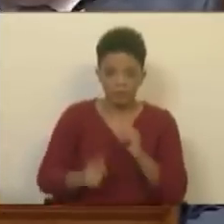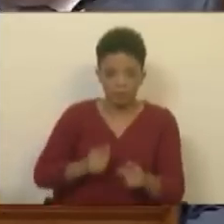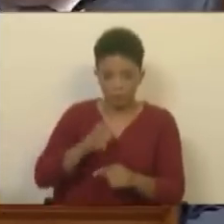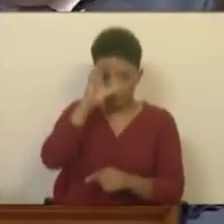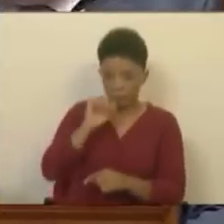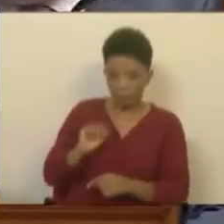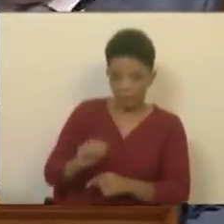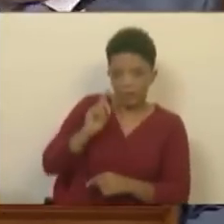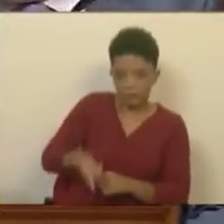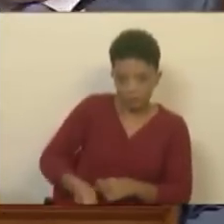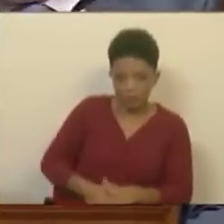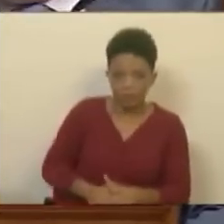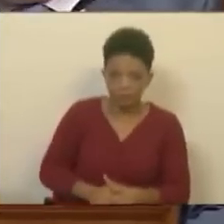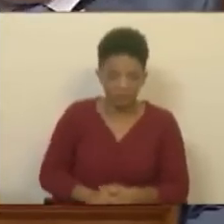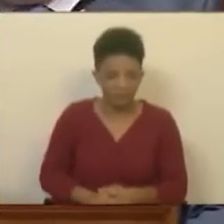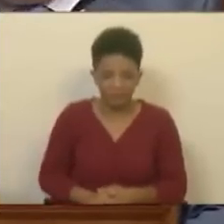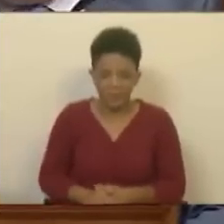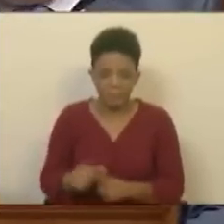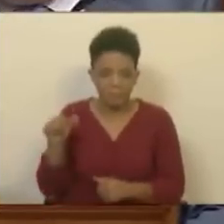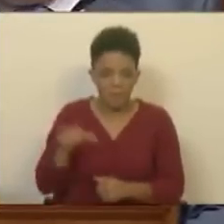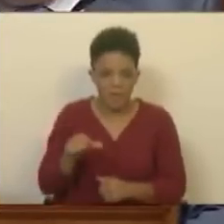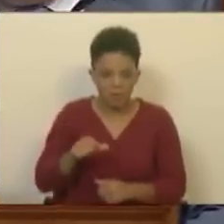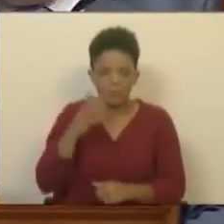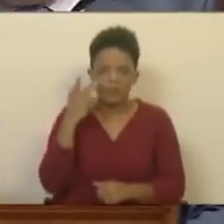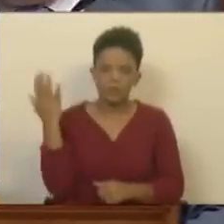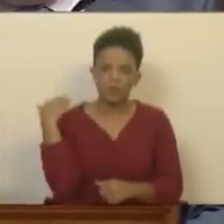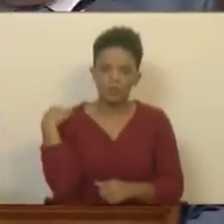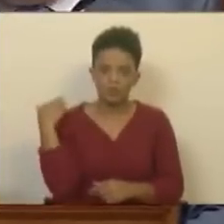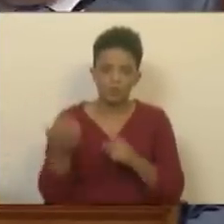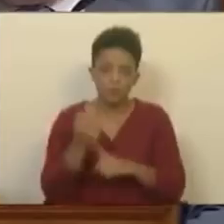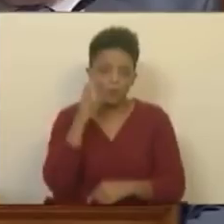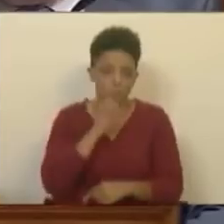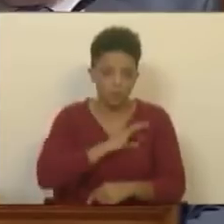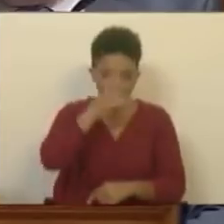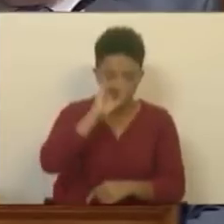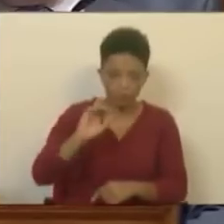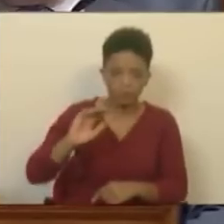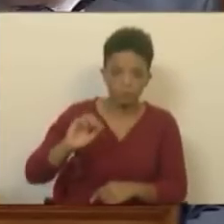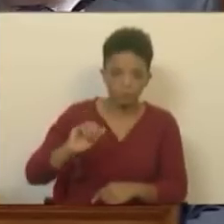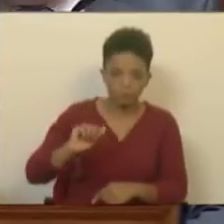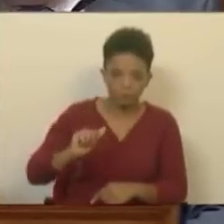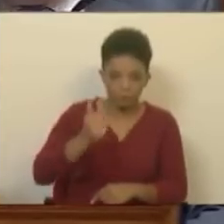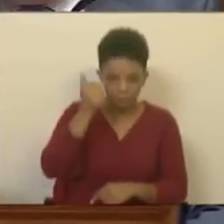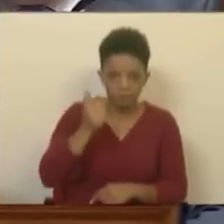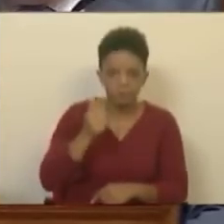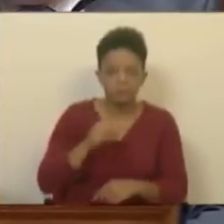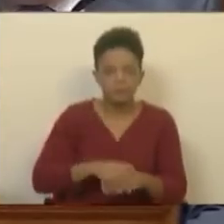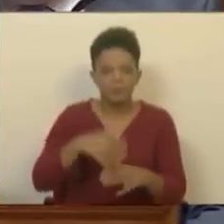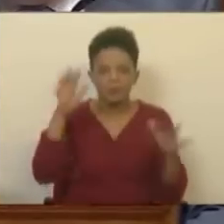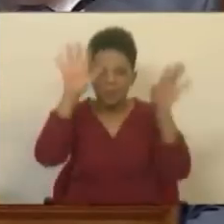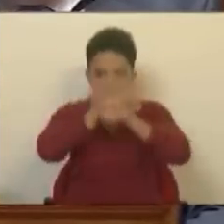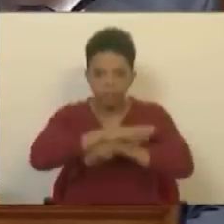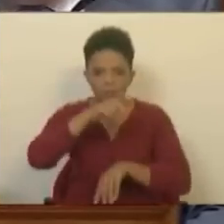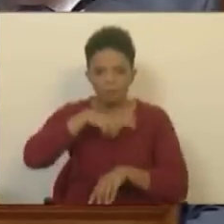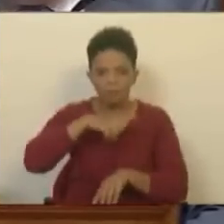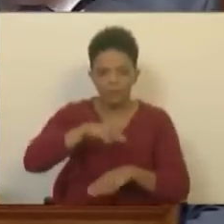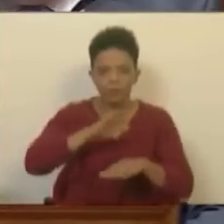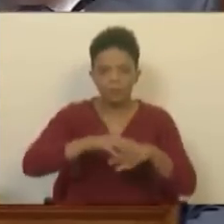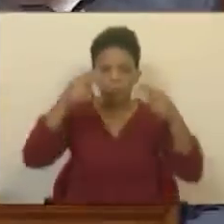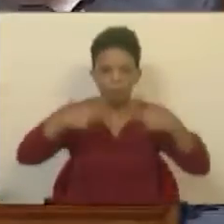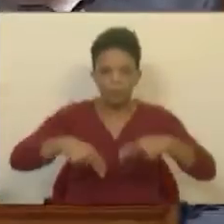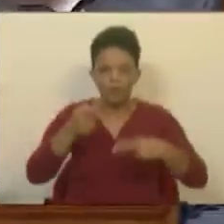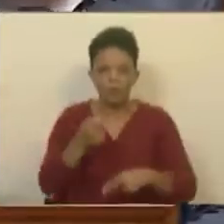do seu governo é realmente muito mal António Costa conseguiu o srnista António Costa conseguiu hoje tentarem iludir os portugueses com as portagens